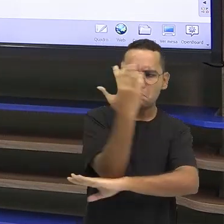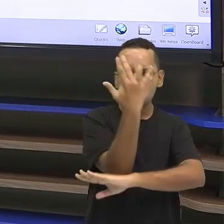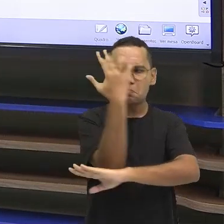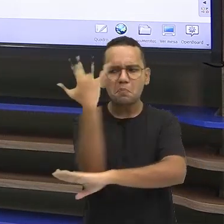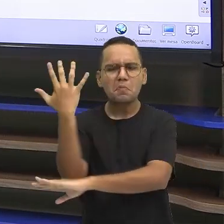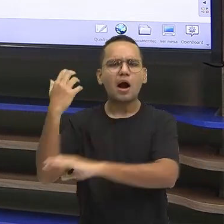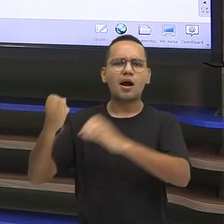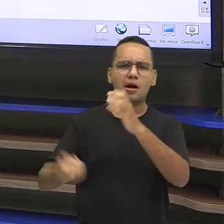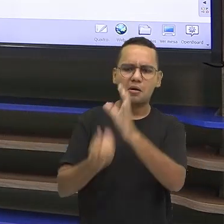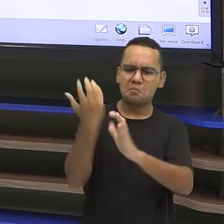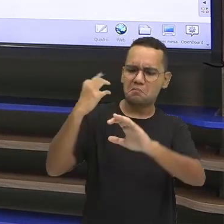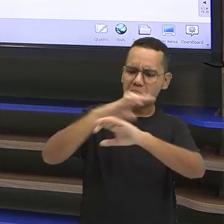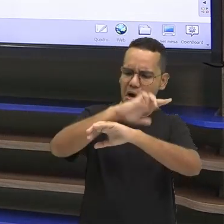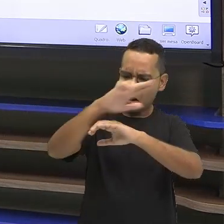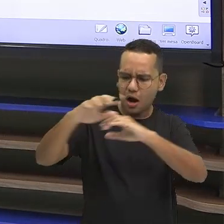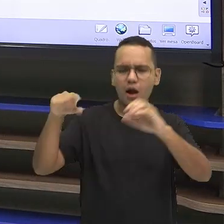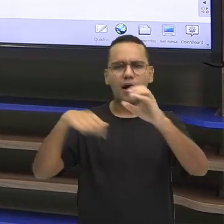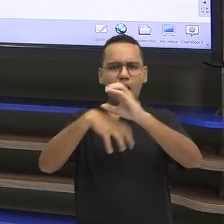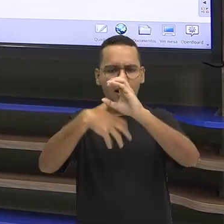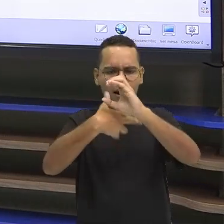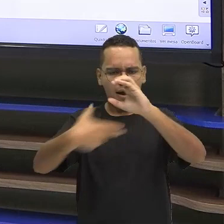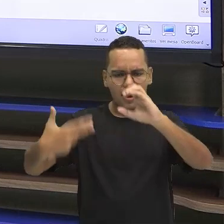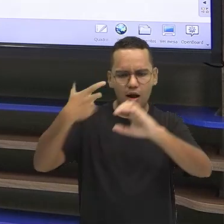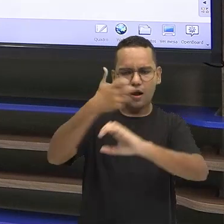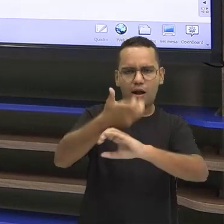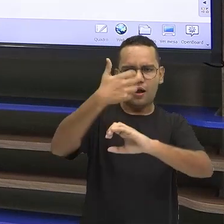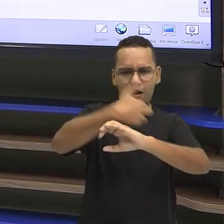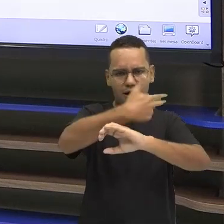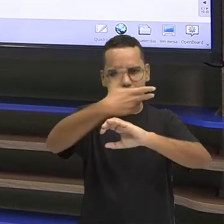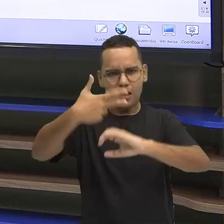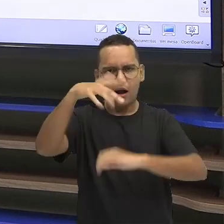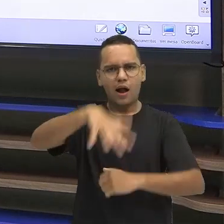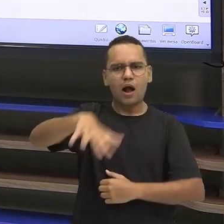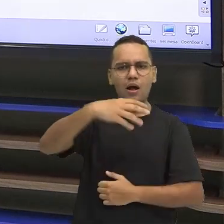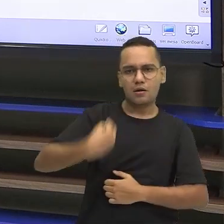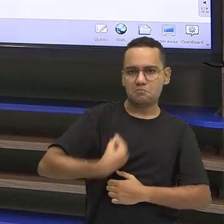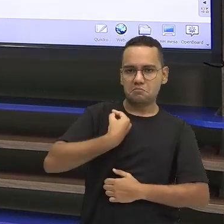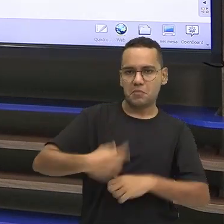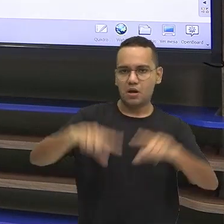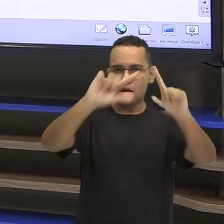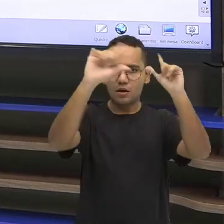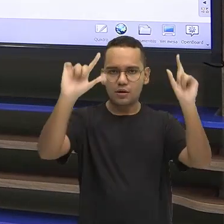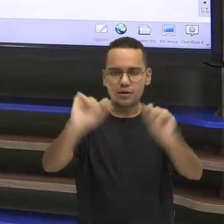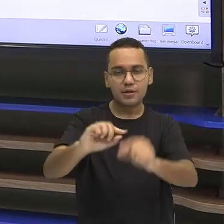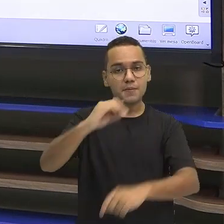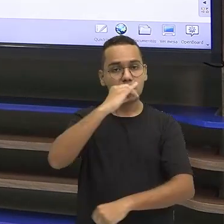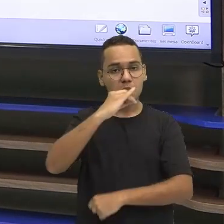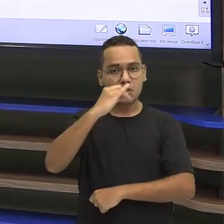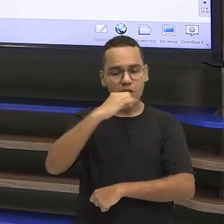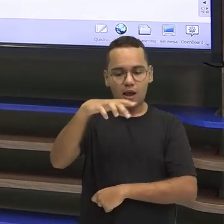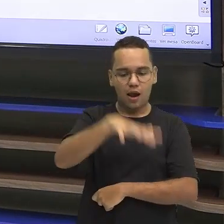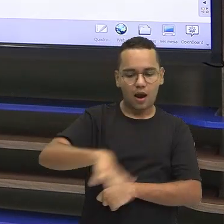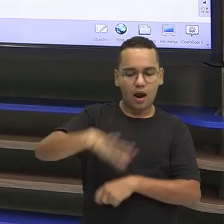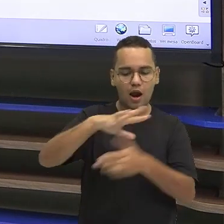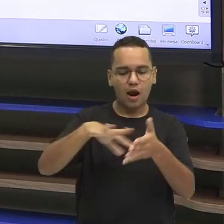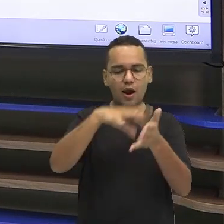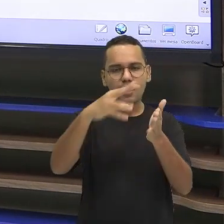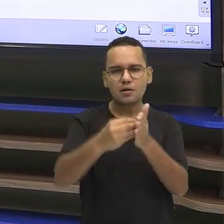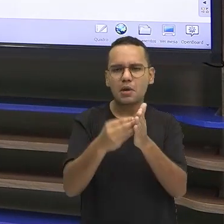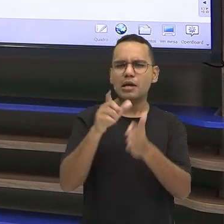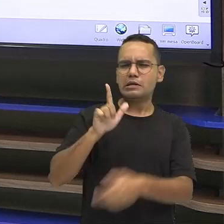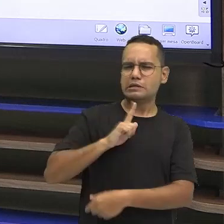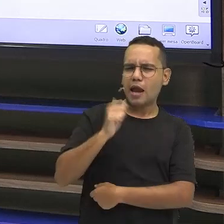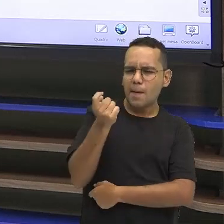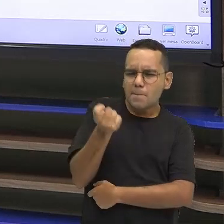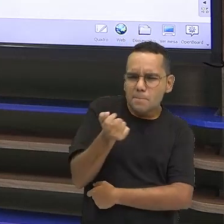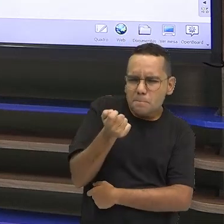animais, de vegetação e de micro-organismos também, tá? Apesar do solo amazônico ele ser mais pobre, né?